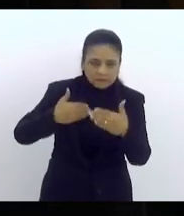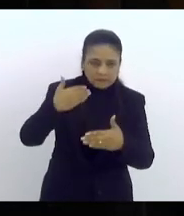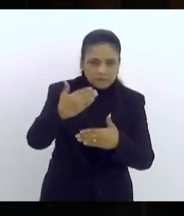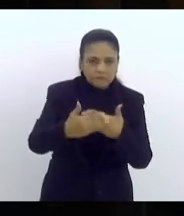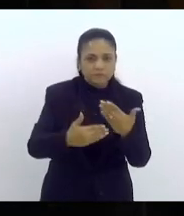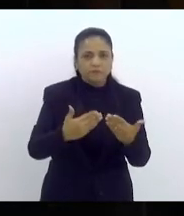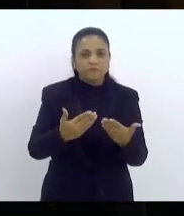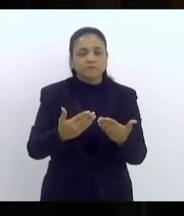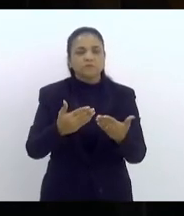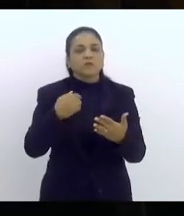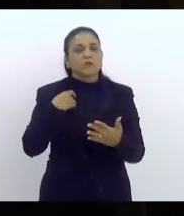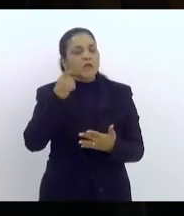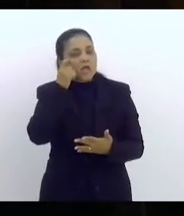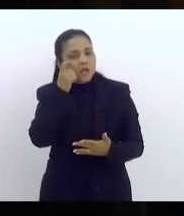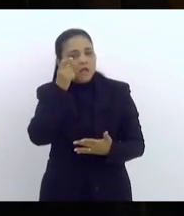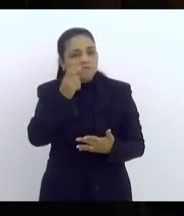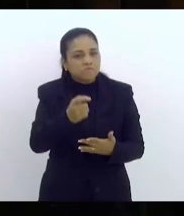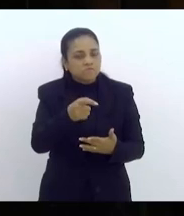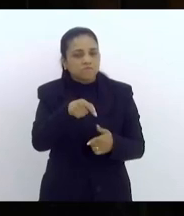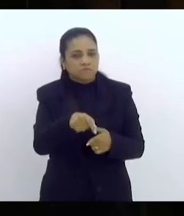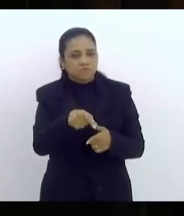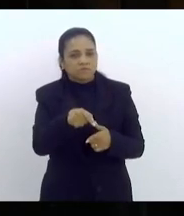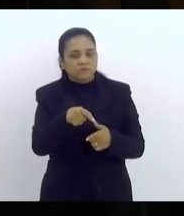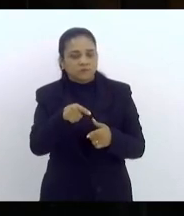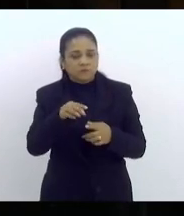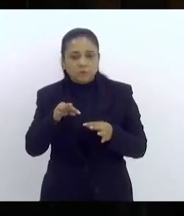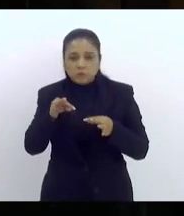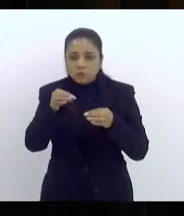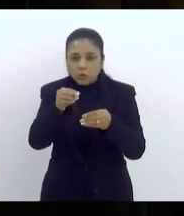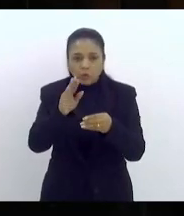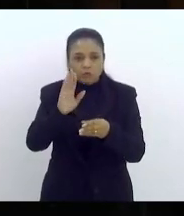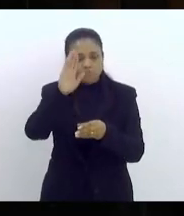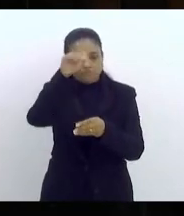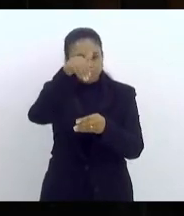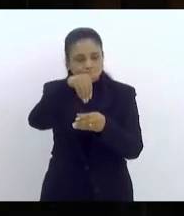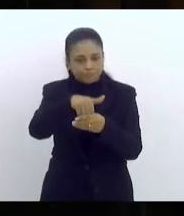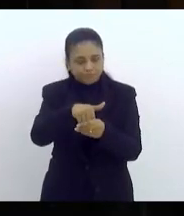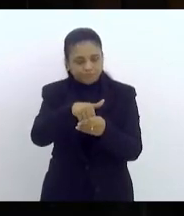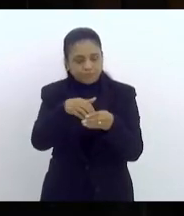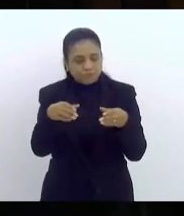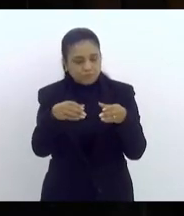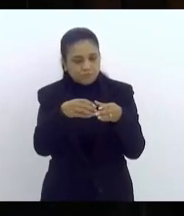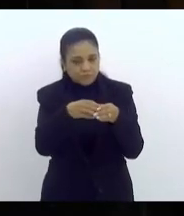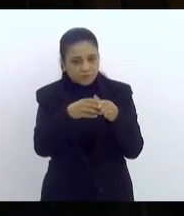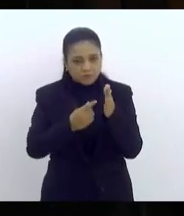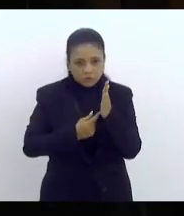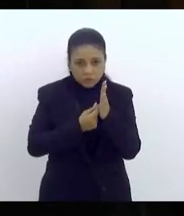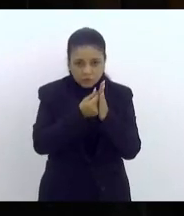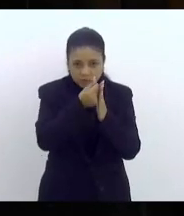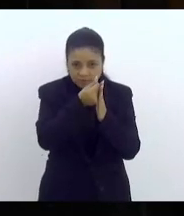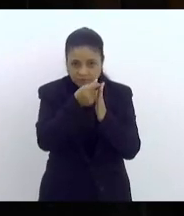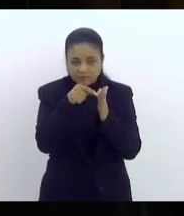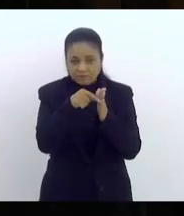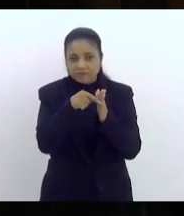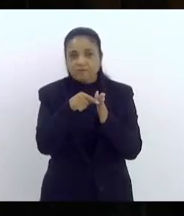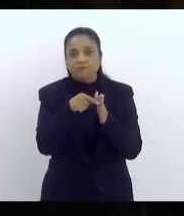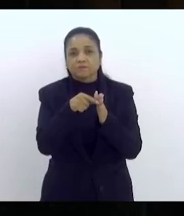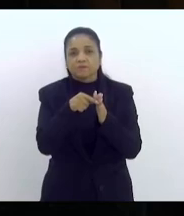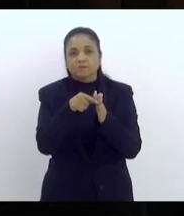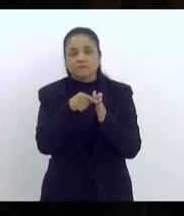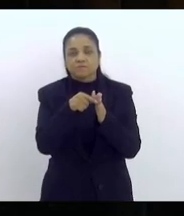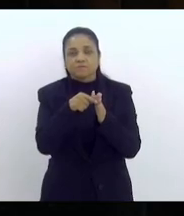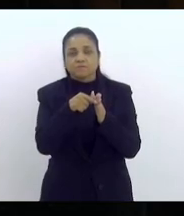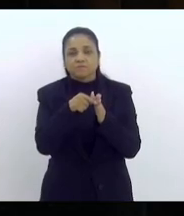a intenção que por unanimidade os membros da comissão de orçamento se